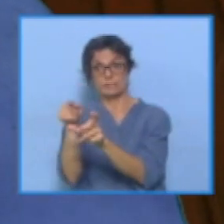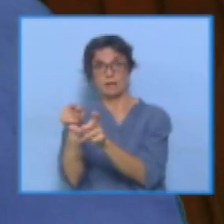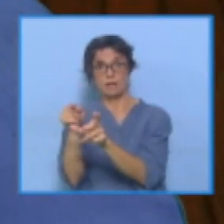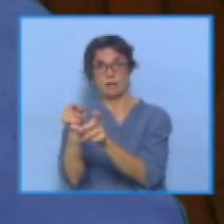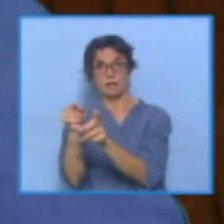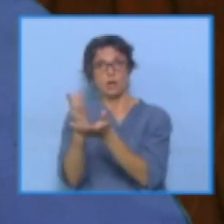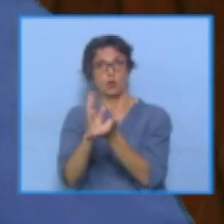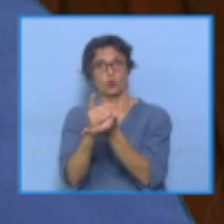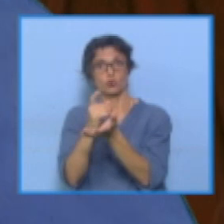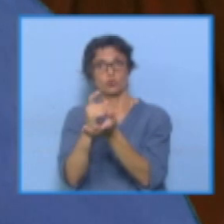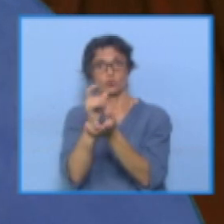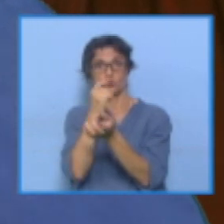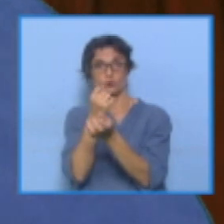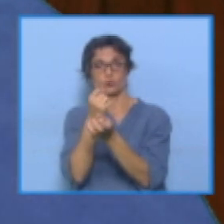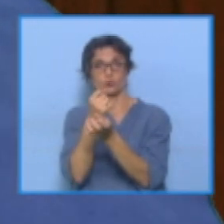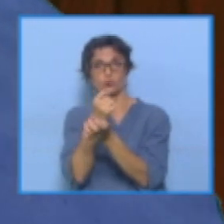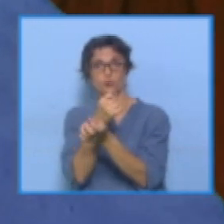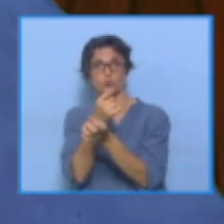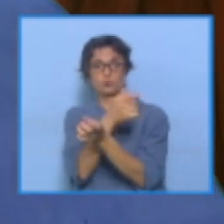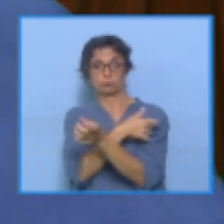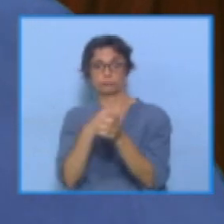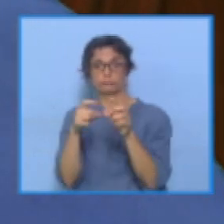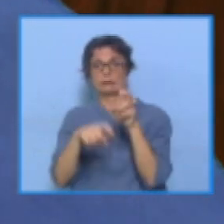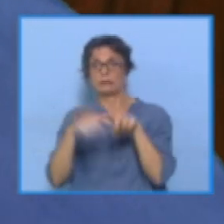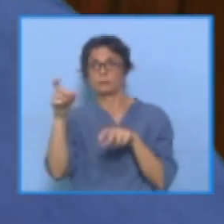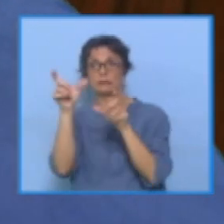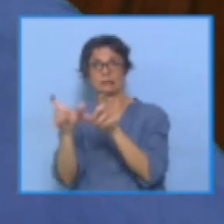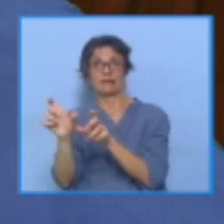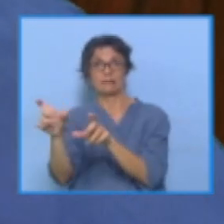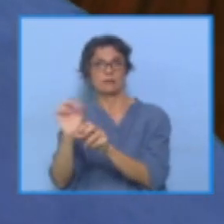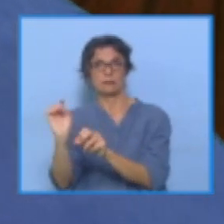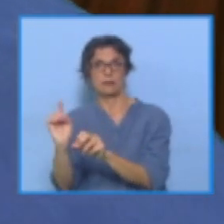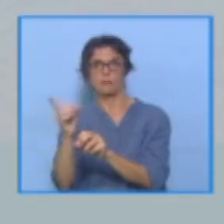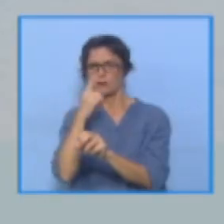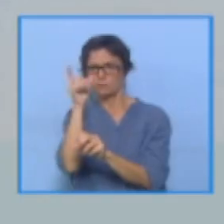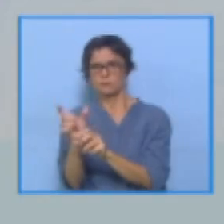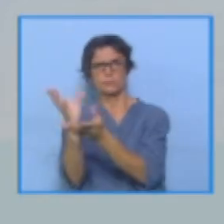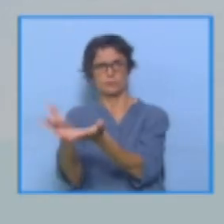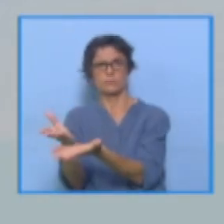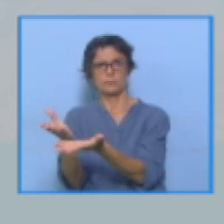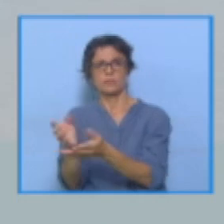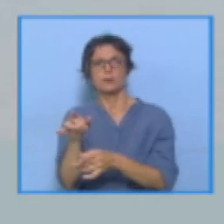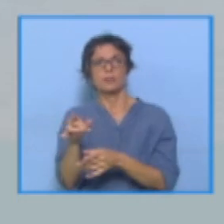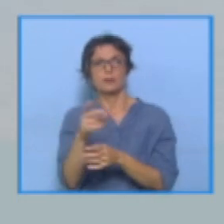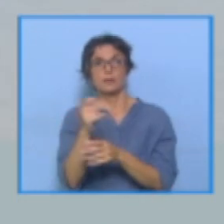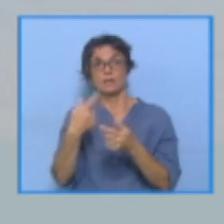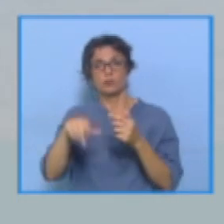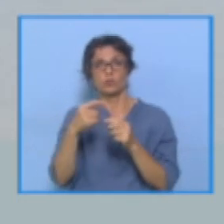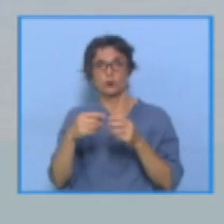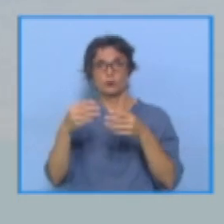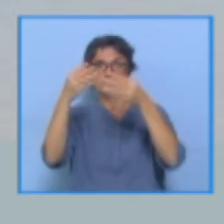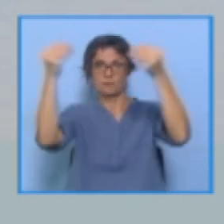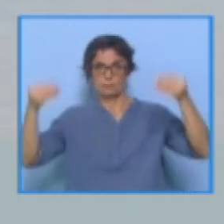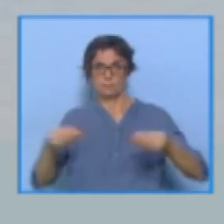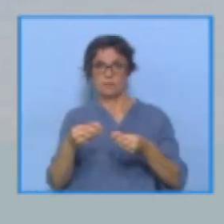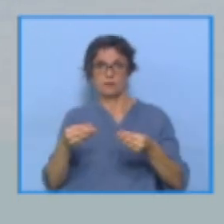um painel de um mosaico de fotografias de migrantes e de comunidade de acolhimento, e nós vamos construir a frase, e estamos a construir